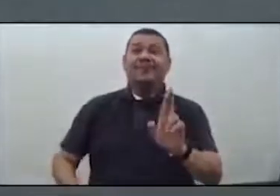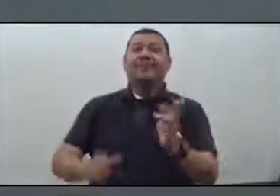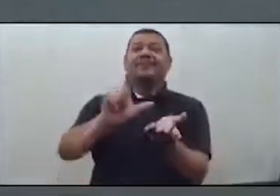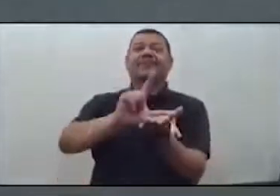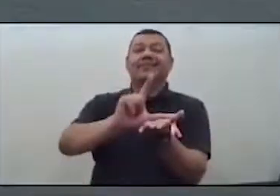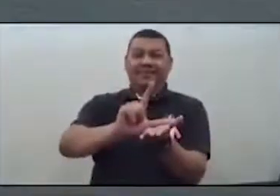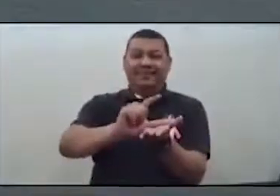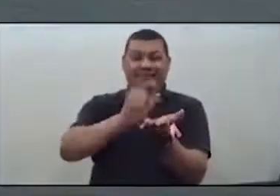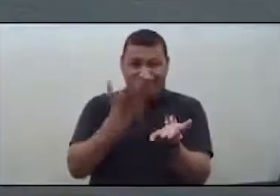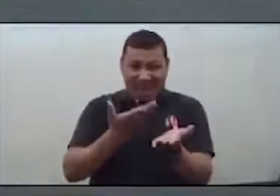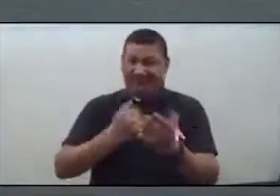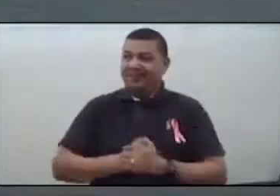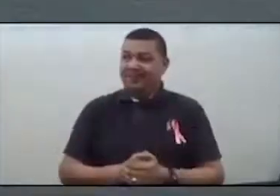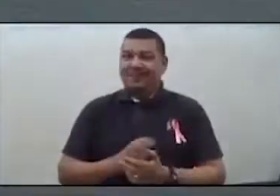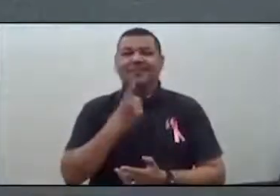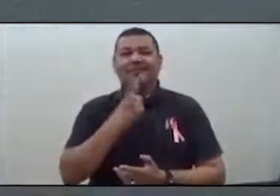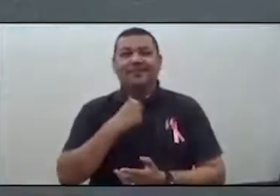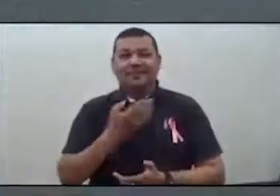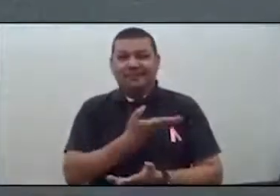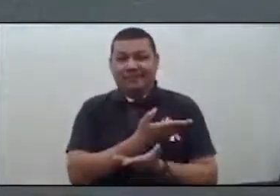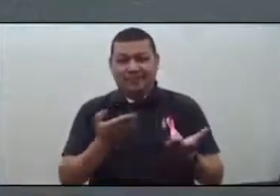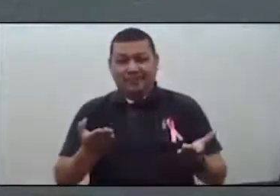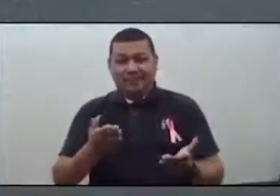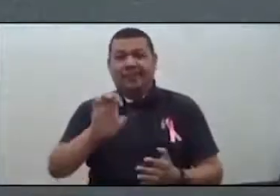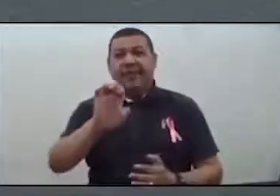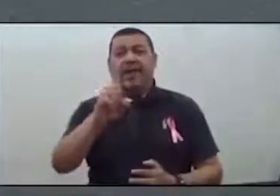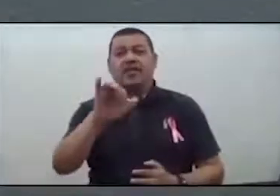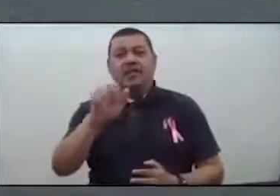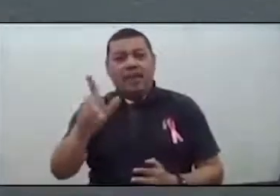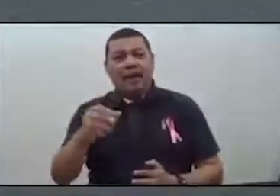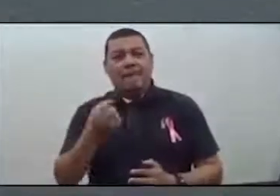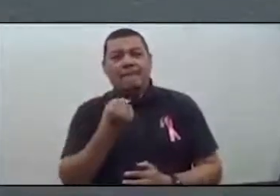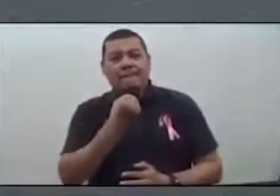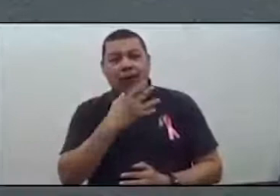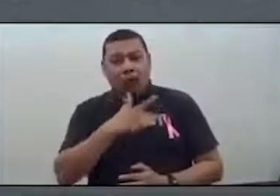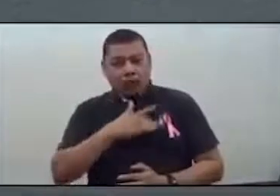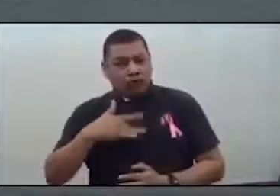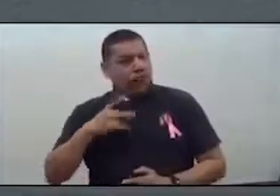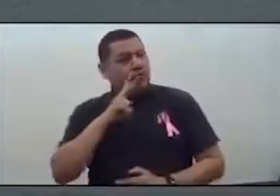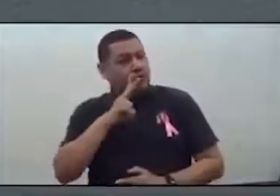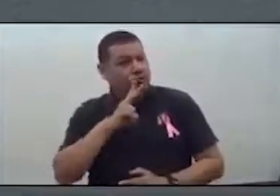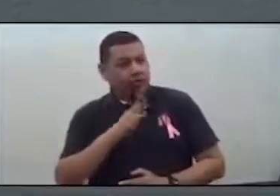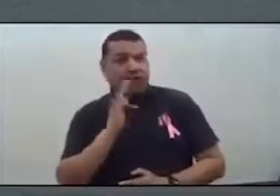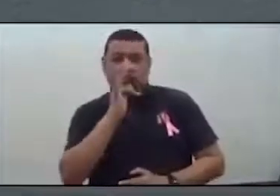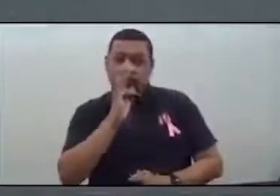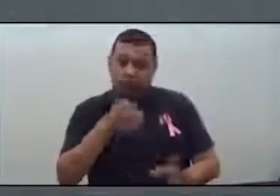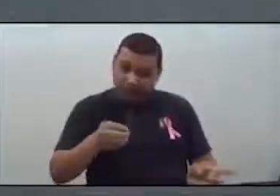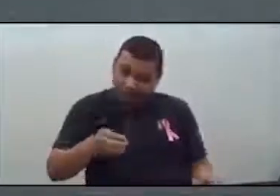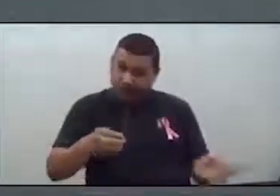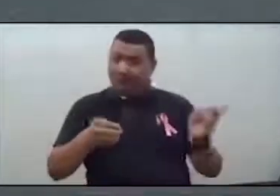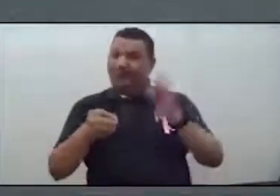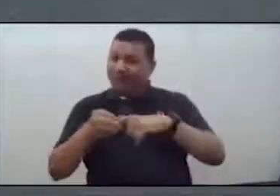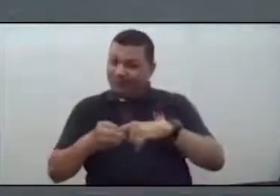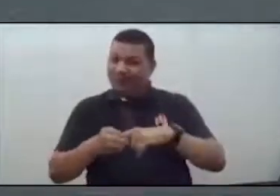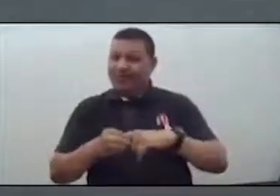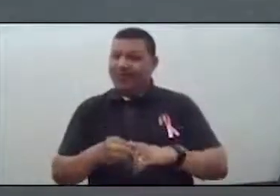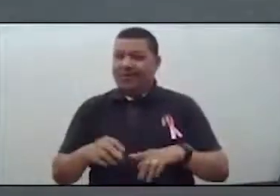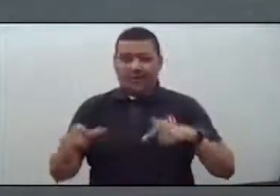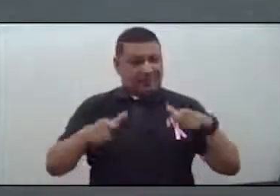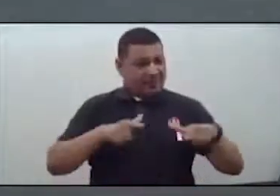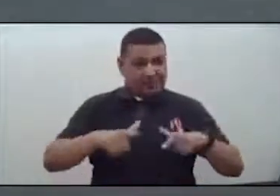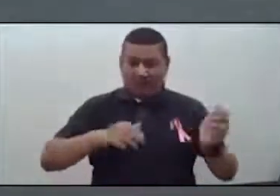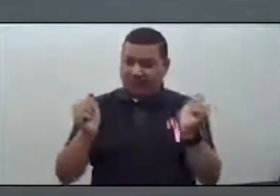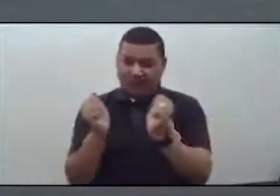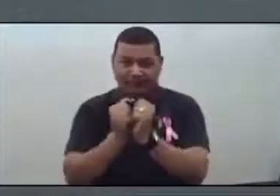aqui desejar ao nosso colega Capiche uma ampla recuperação, que ele possa estar aqui o mais breve possível, contribuindo